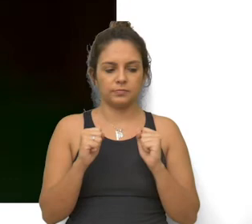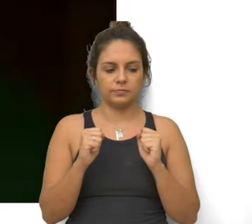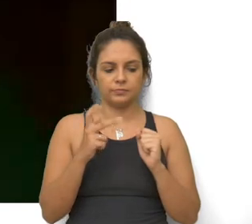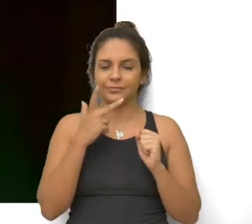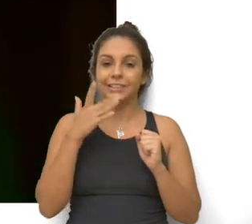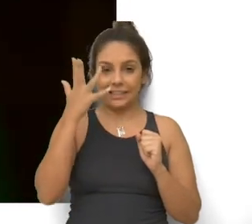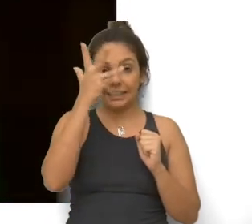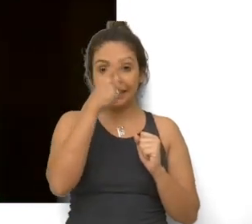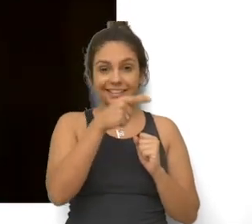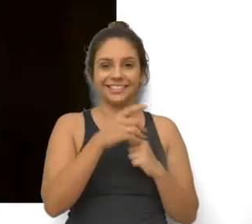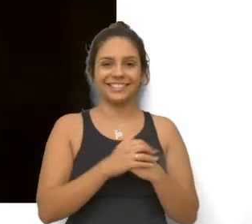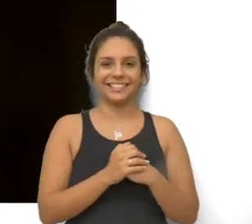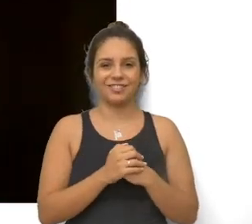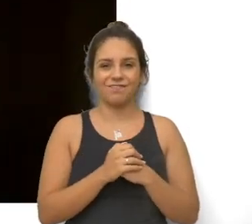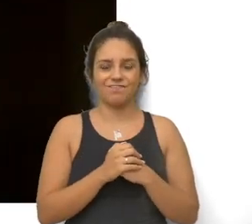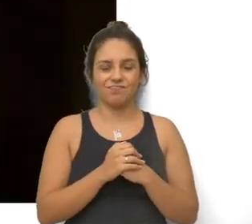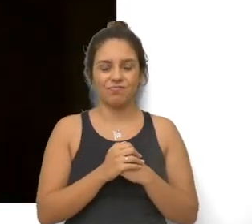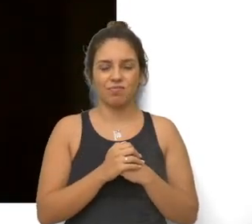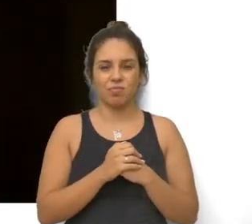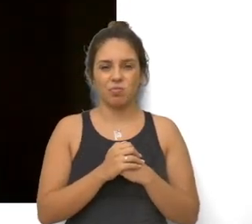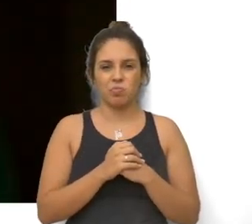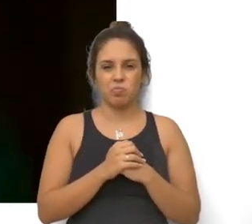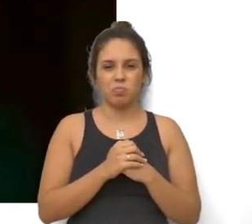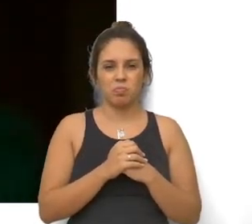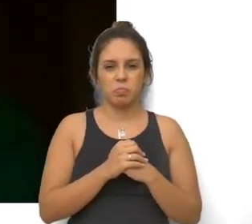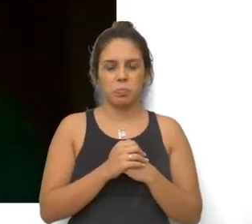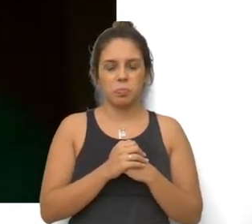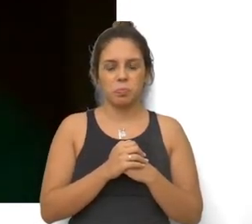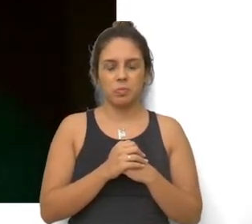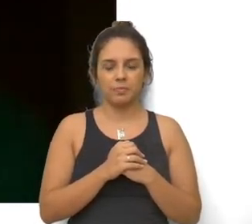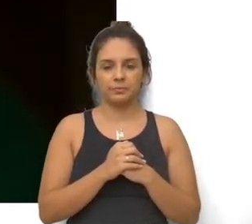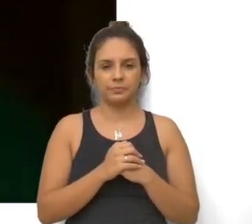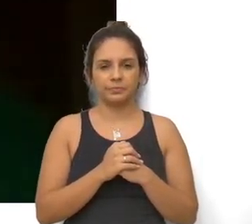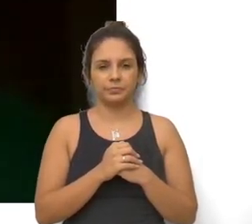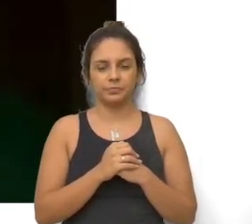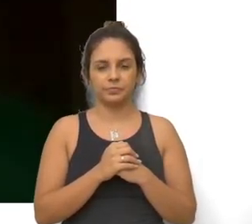Ah, que linda, que linda. Várias fotos da Regina.